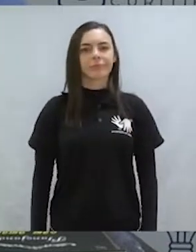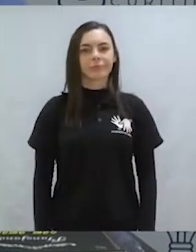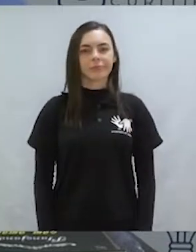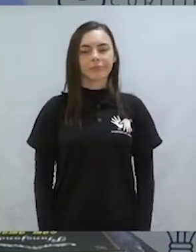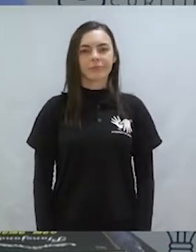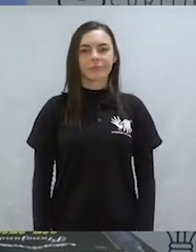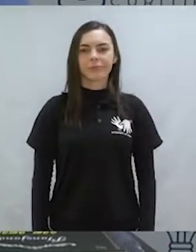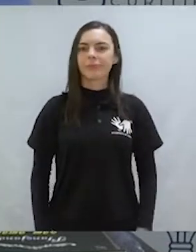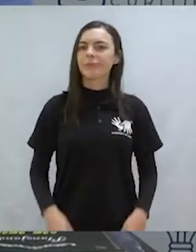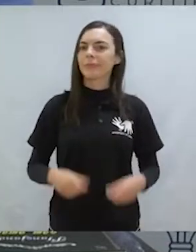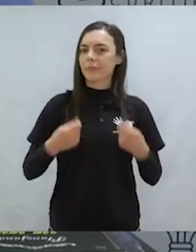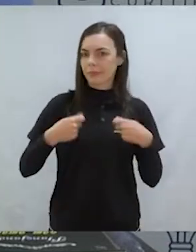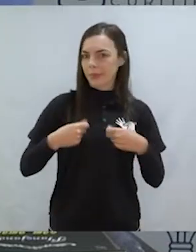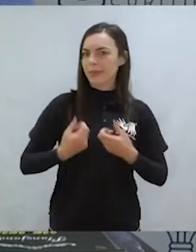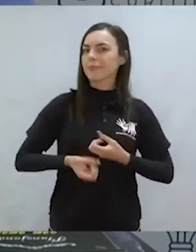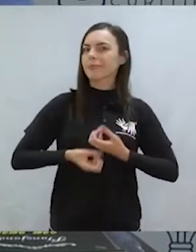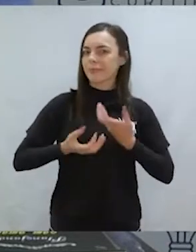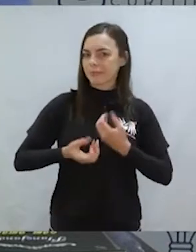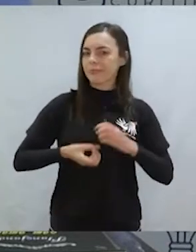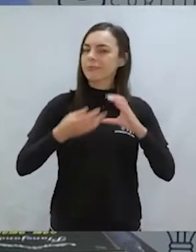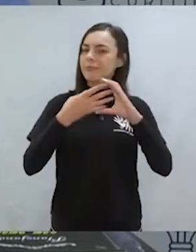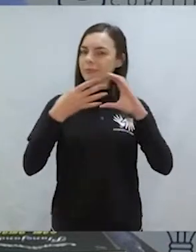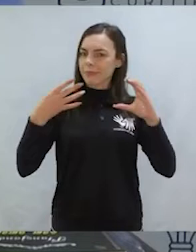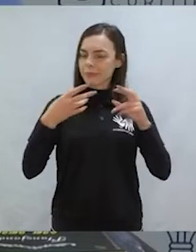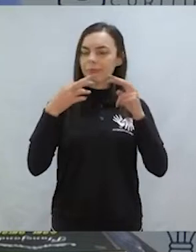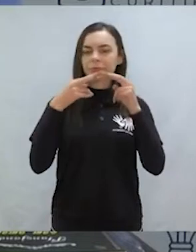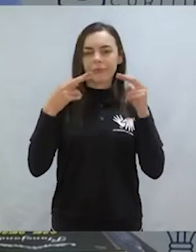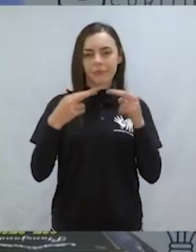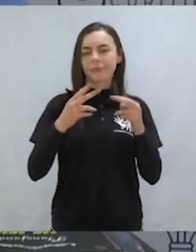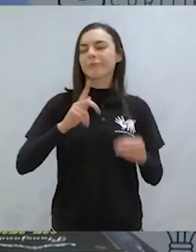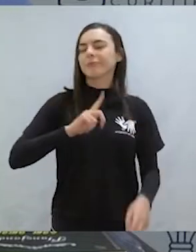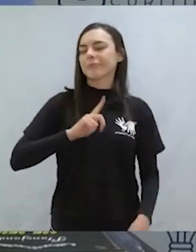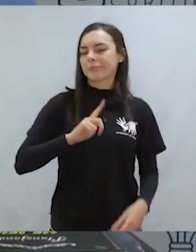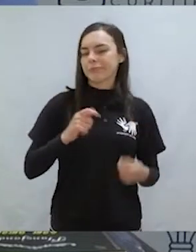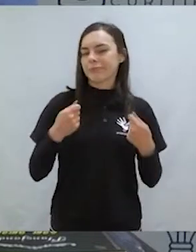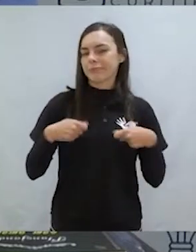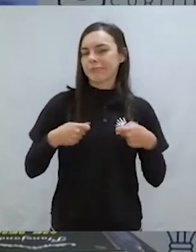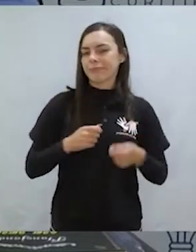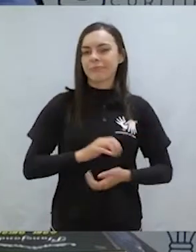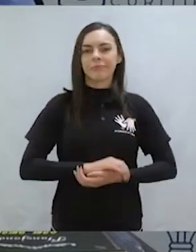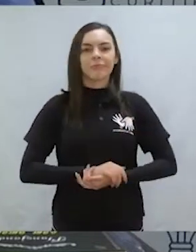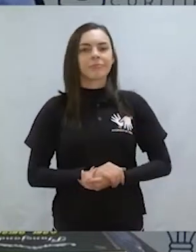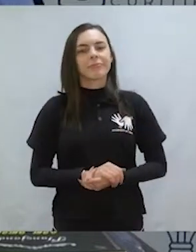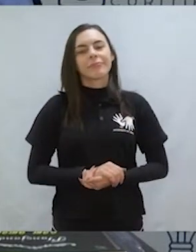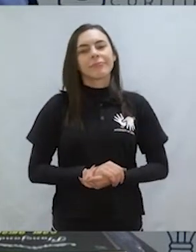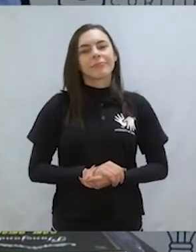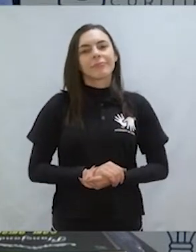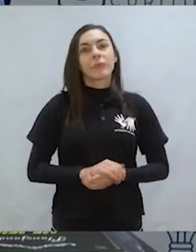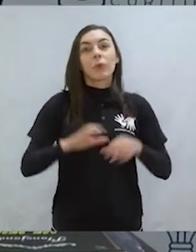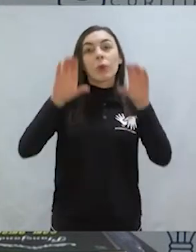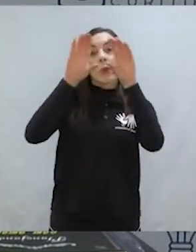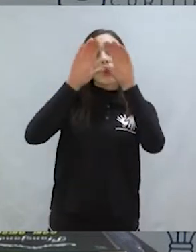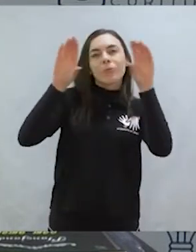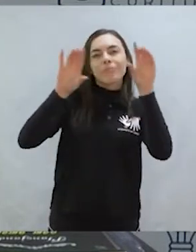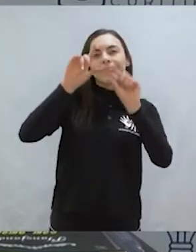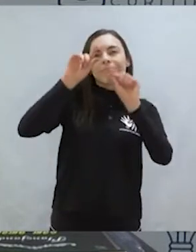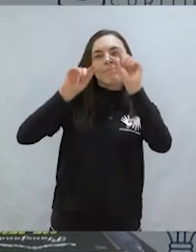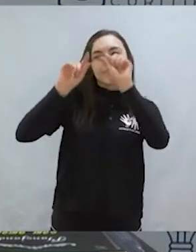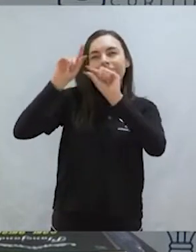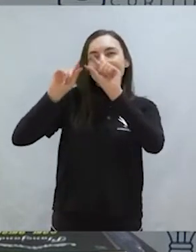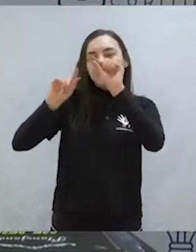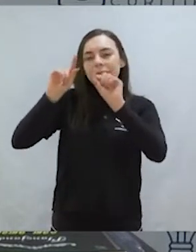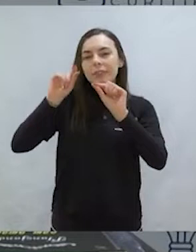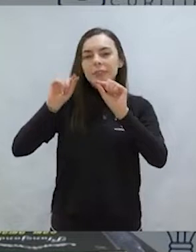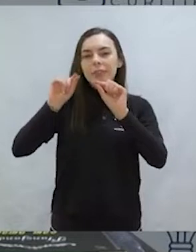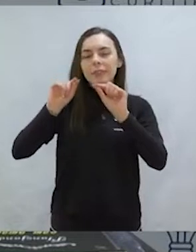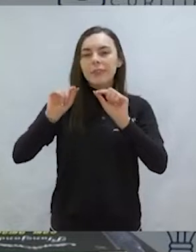rima? É uma das condições para ser uma quadrinha. Tem que ter rima também. As estrelas